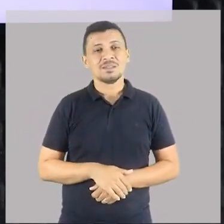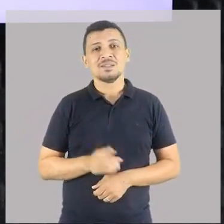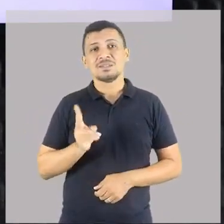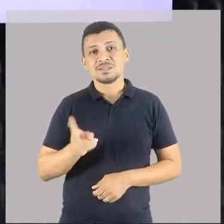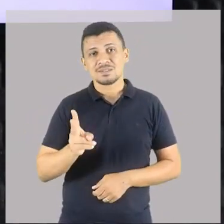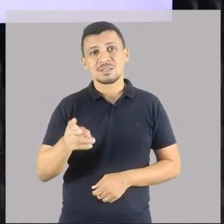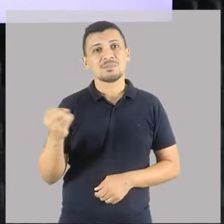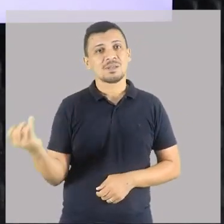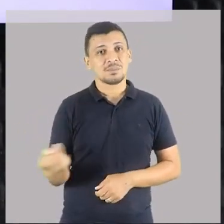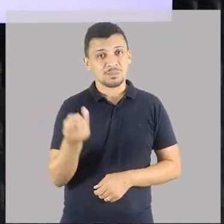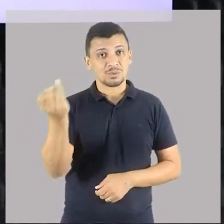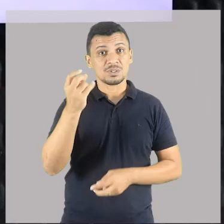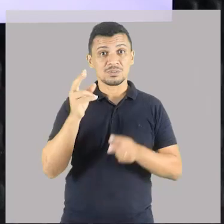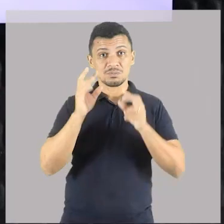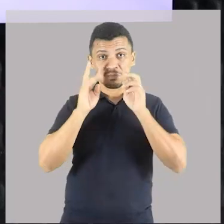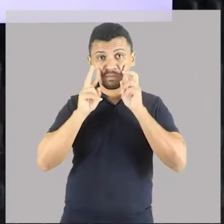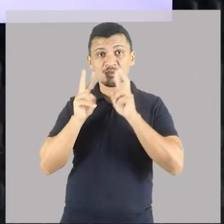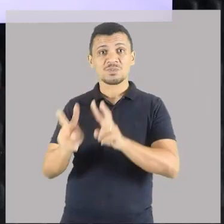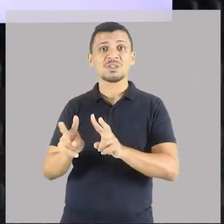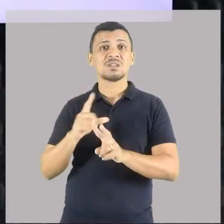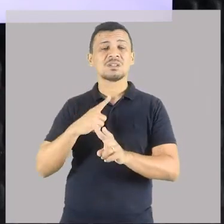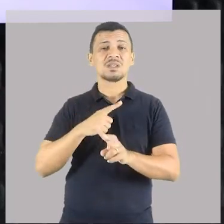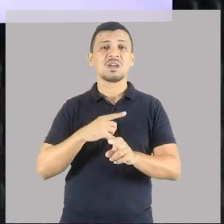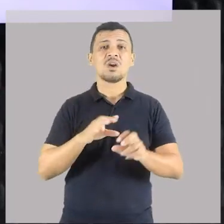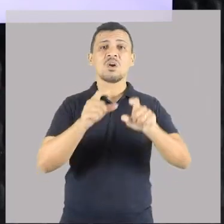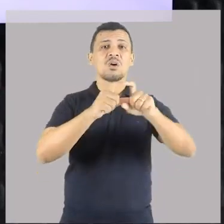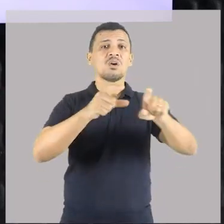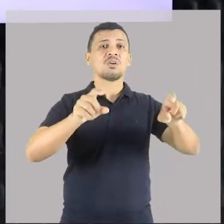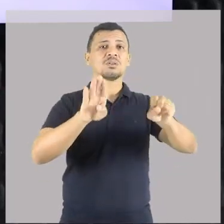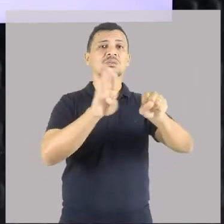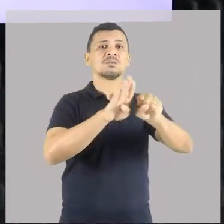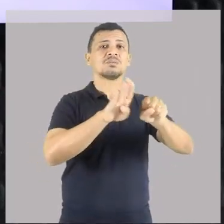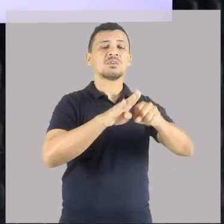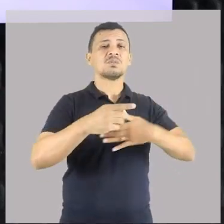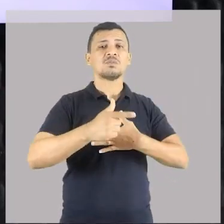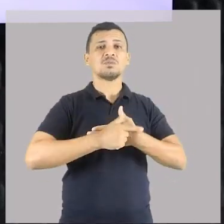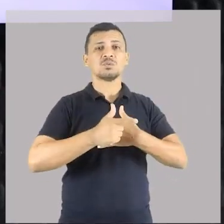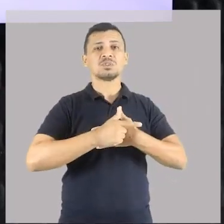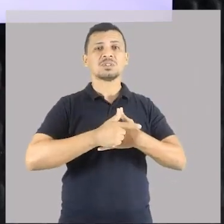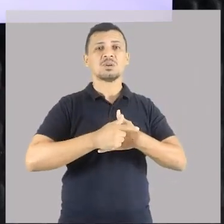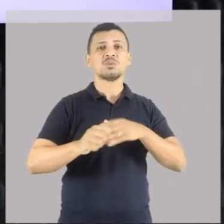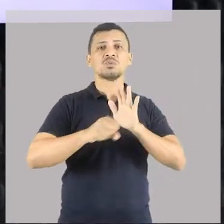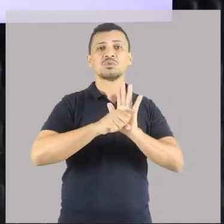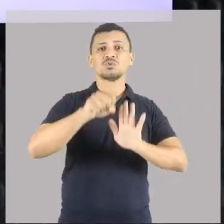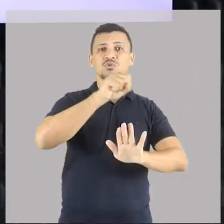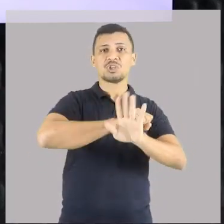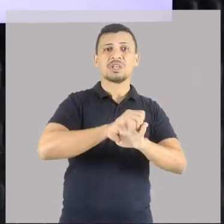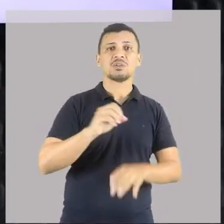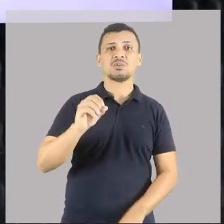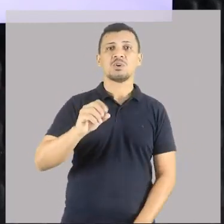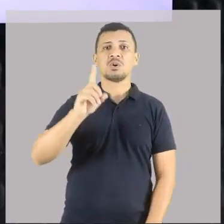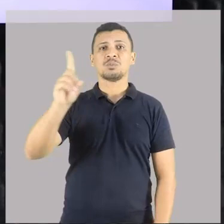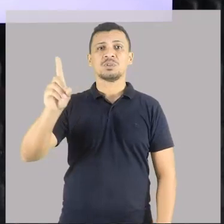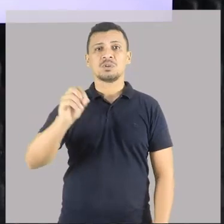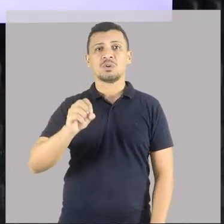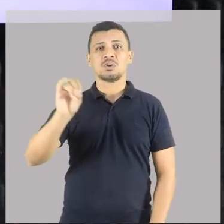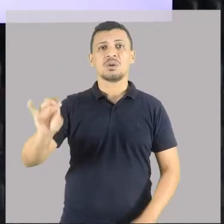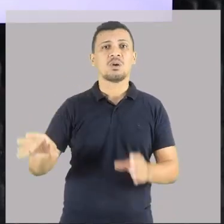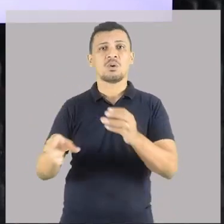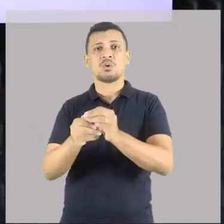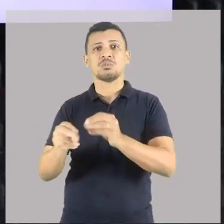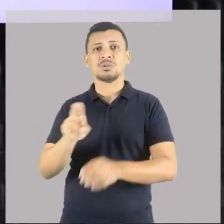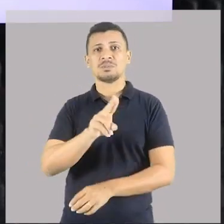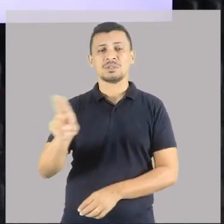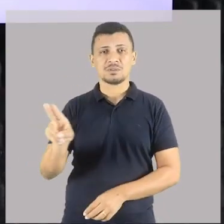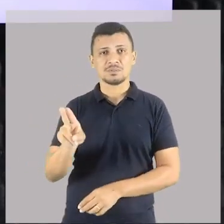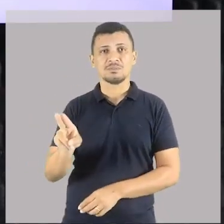sempre importante observar a oração substantiva exercendo função de sujeito, de objeto direto, de complemento